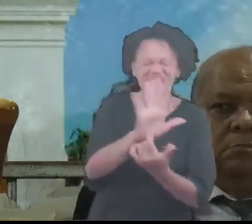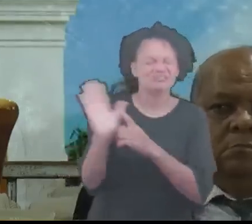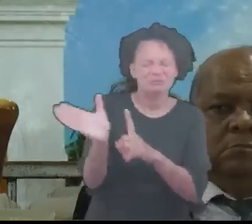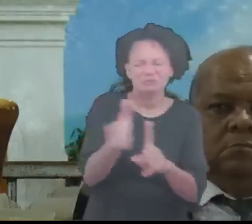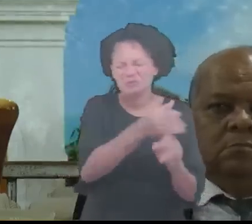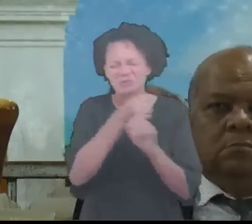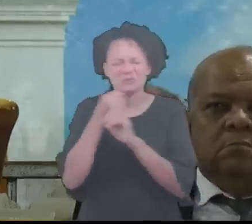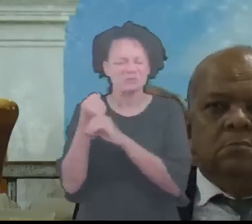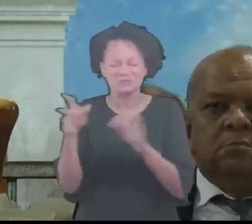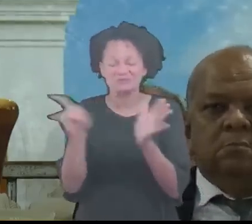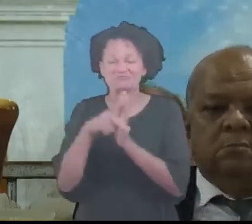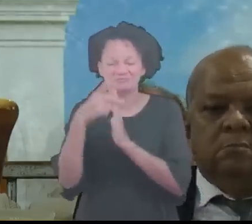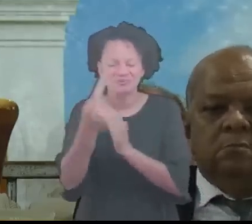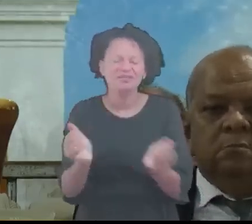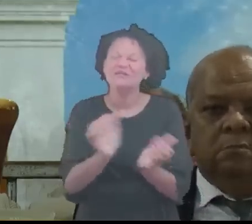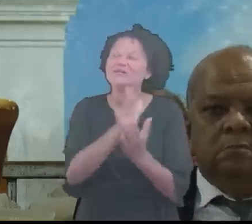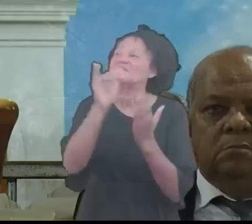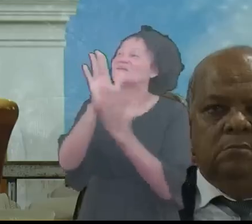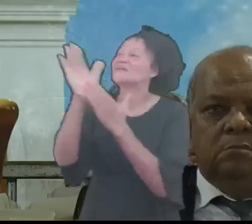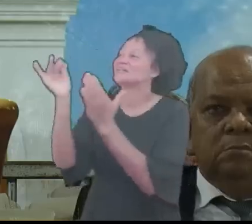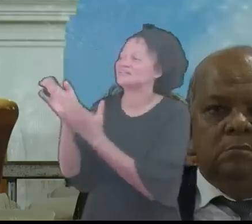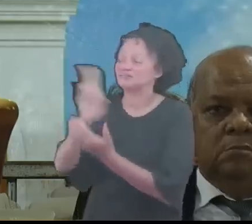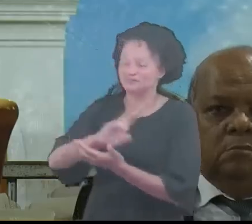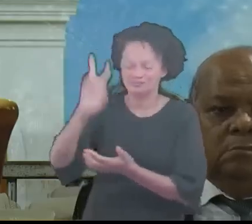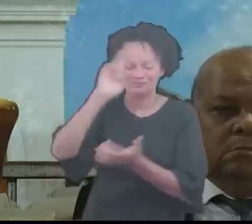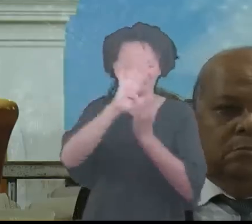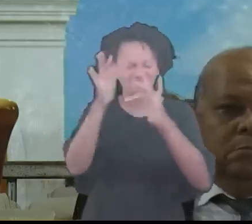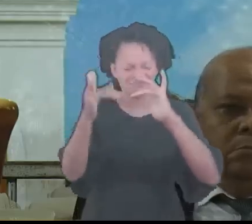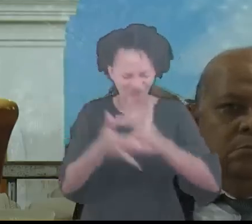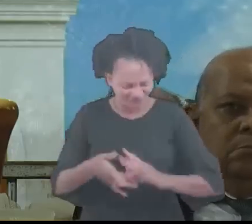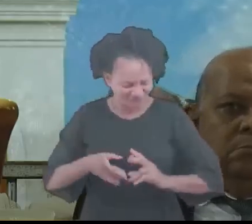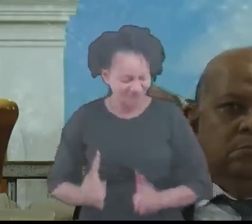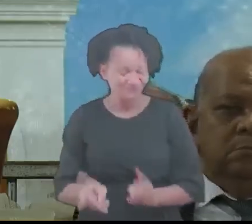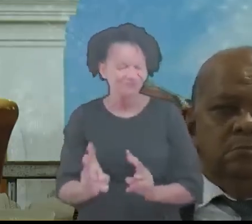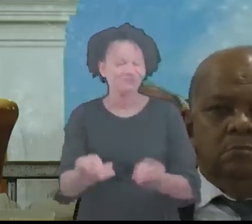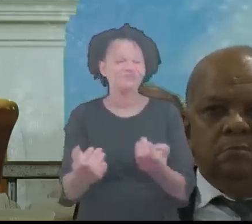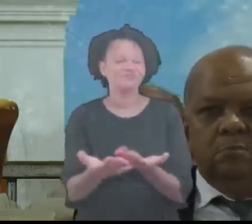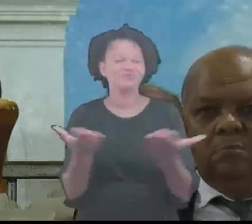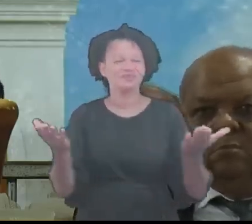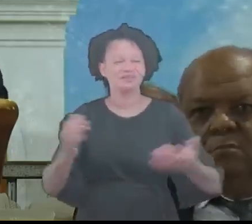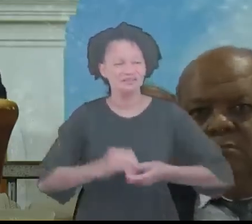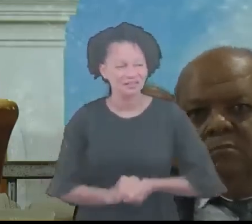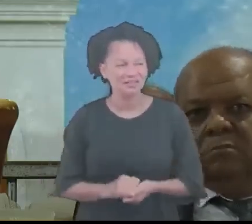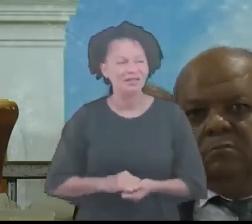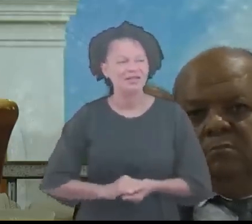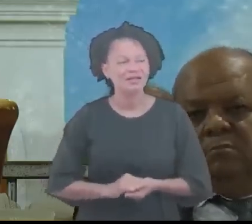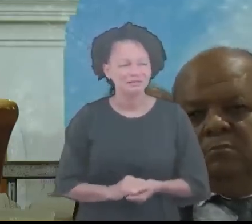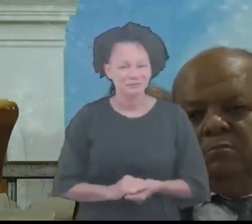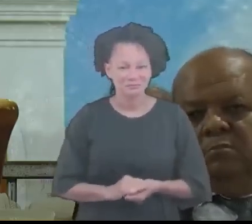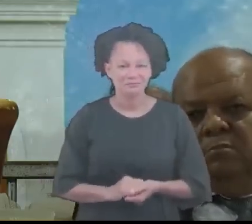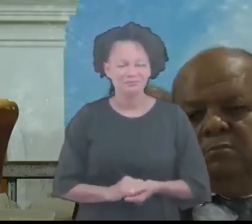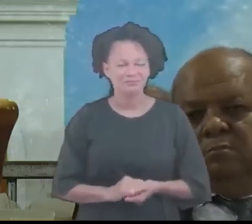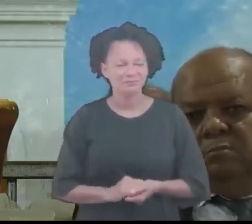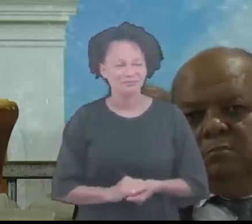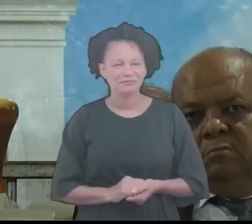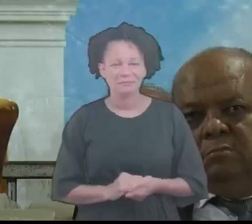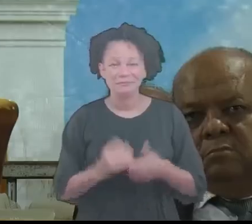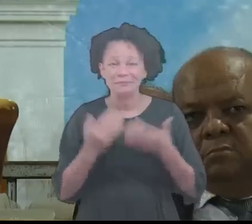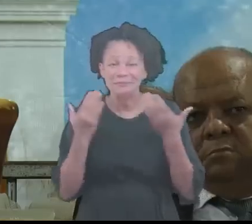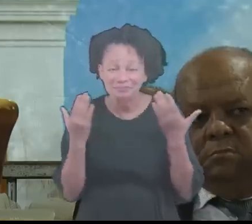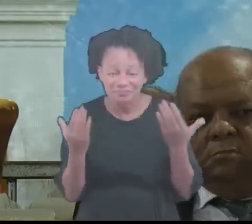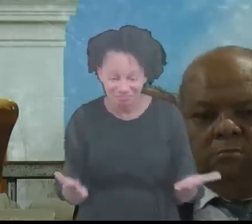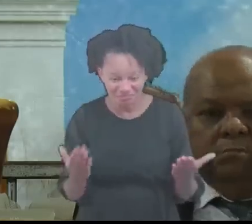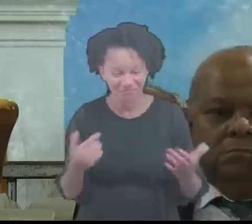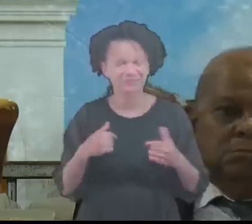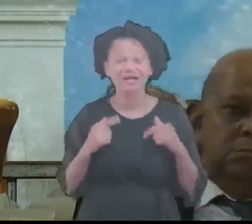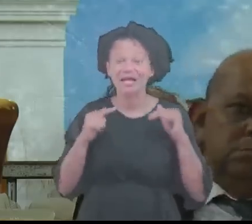a você. Louvado seja o nome do Senhor para sempre. Mas, meus amados irmãos, ela disse: enquanto o rei